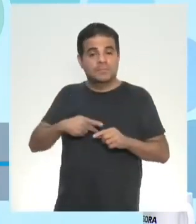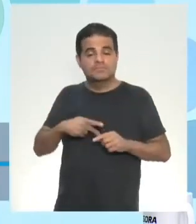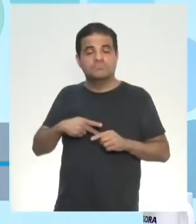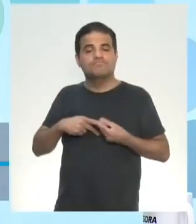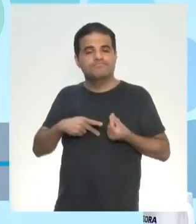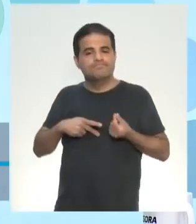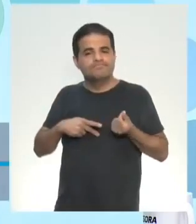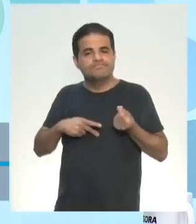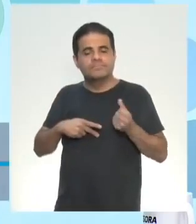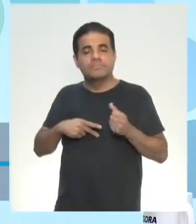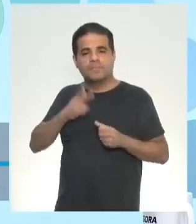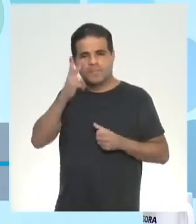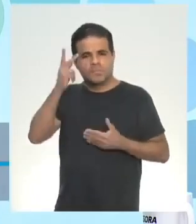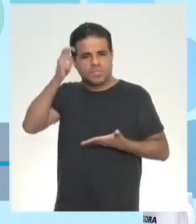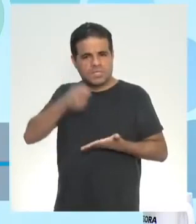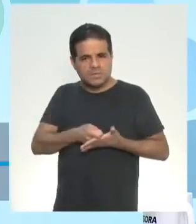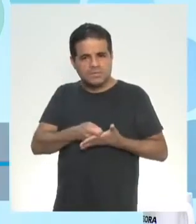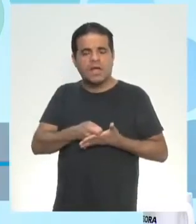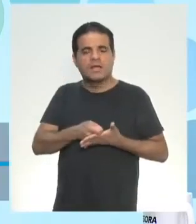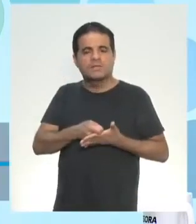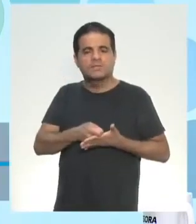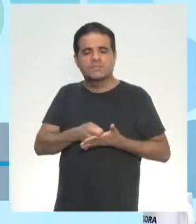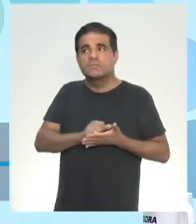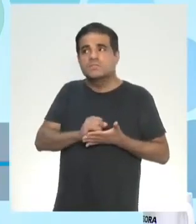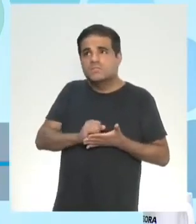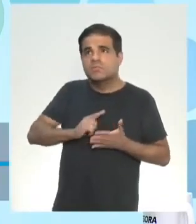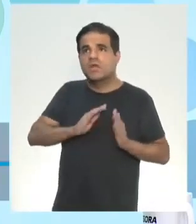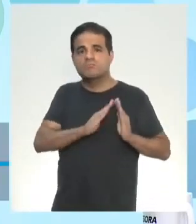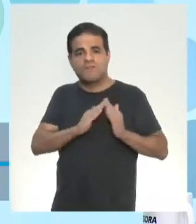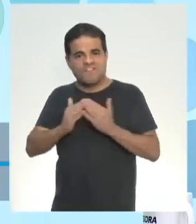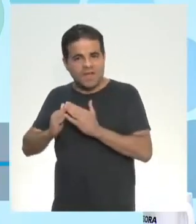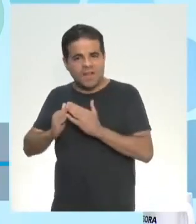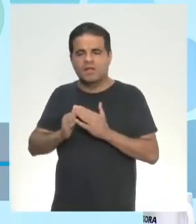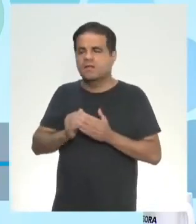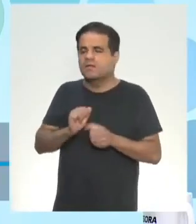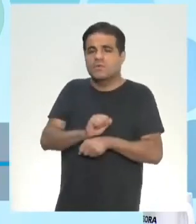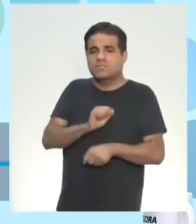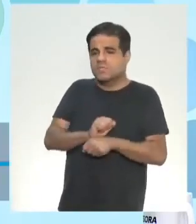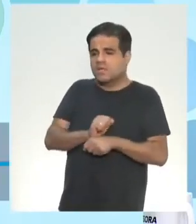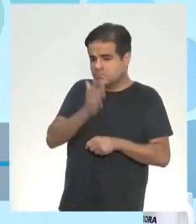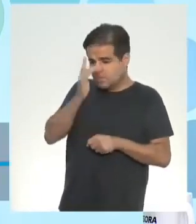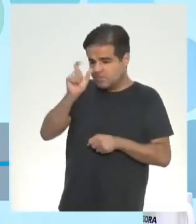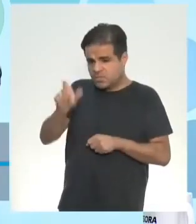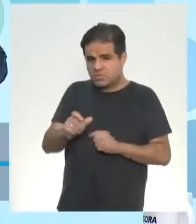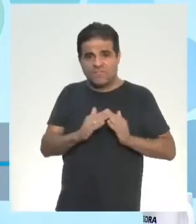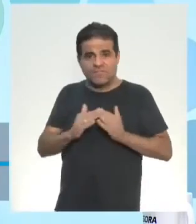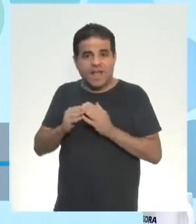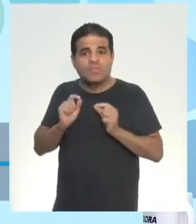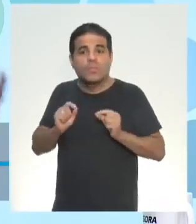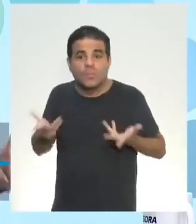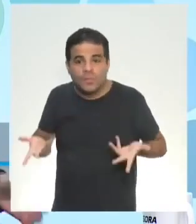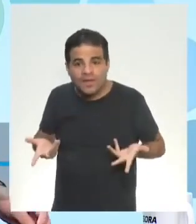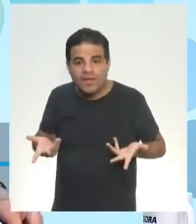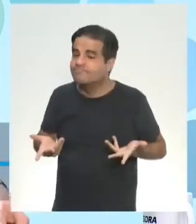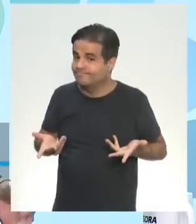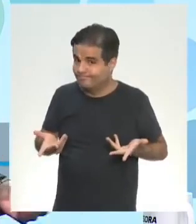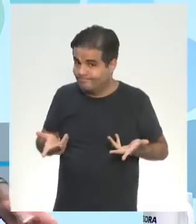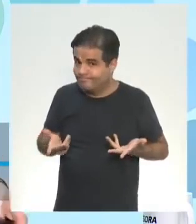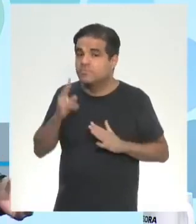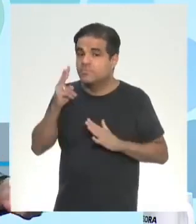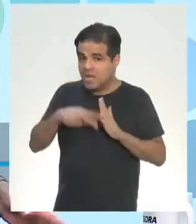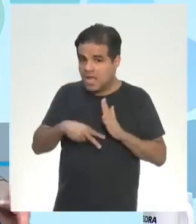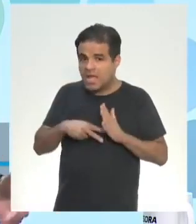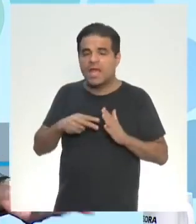indivíduo ser determinado pelo meio. Então, se eu tenho uma favela, o que eu vou esperar de um favelado? Né? Se você ler esse livro